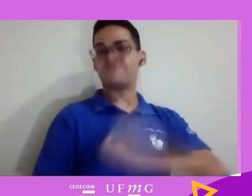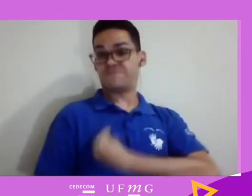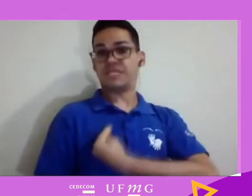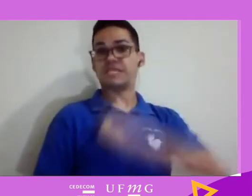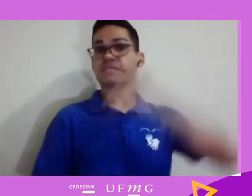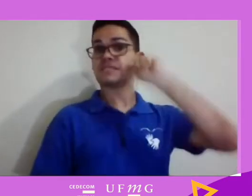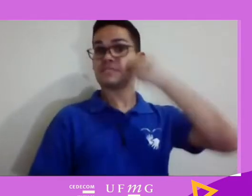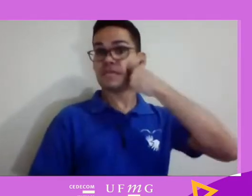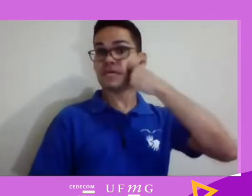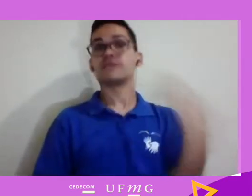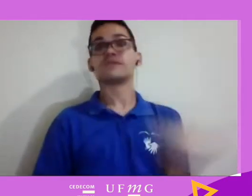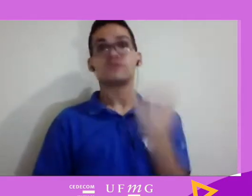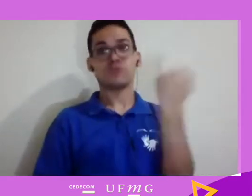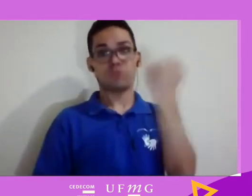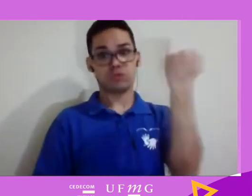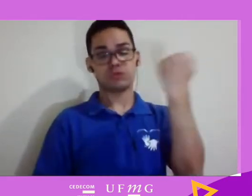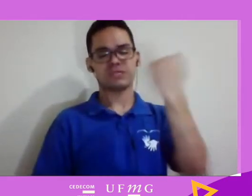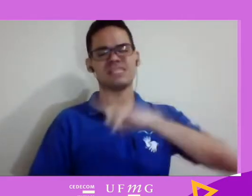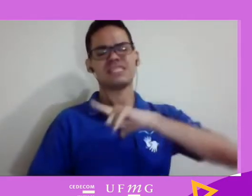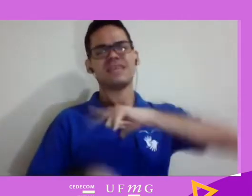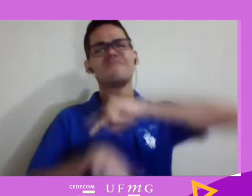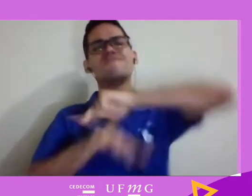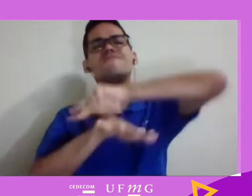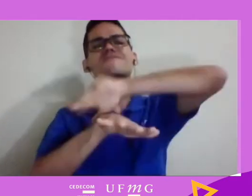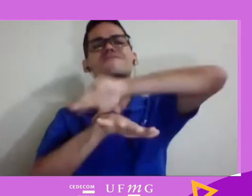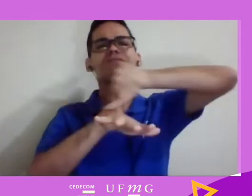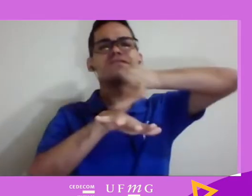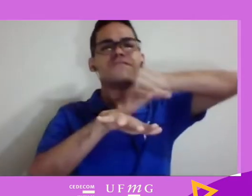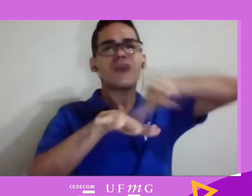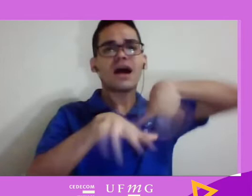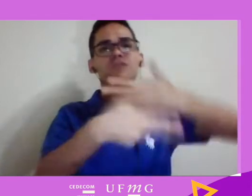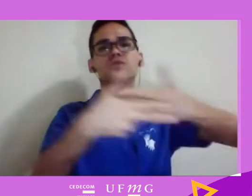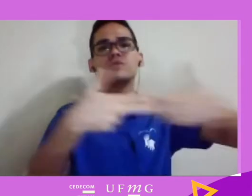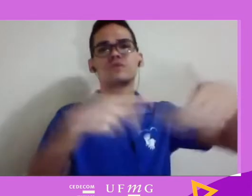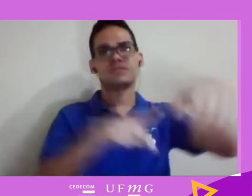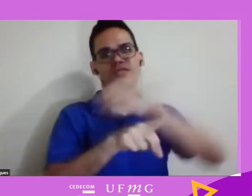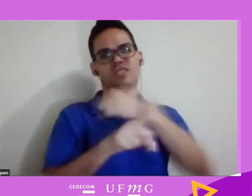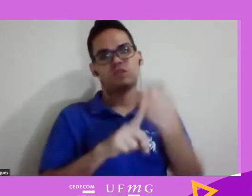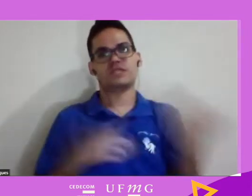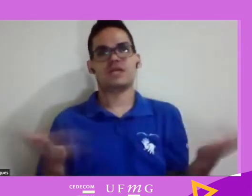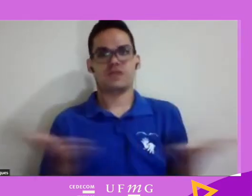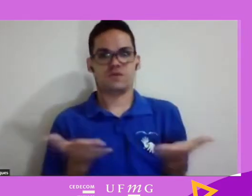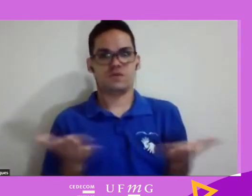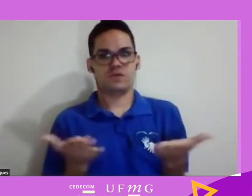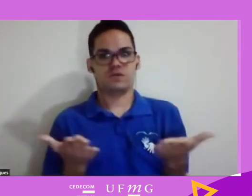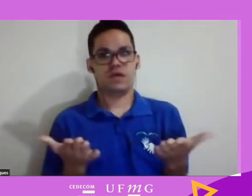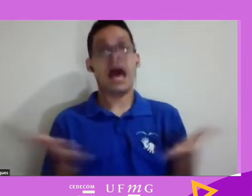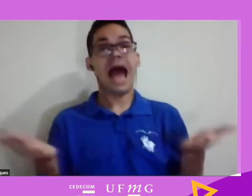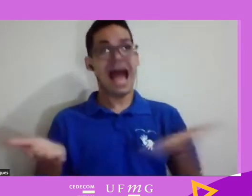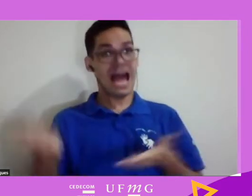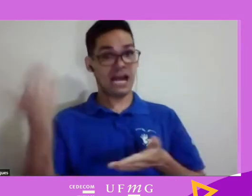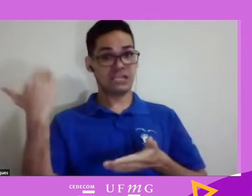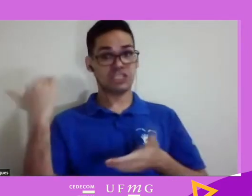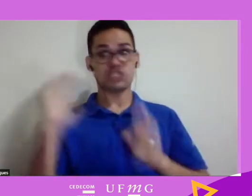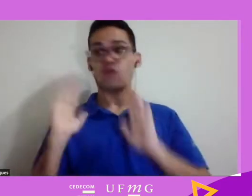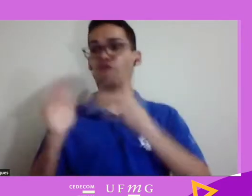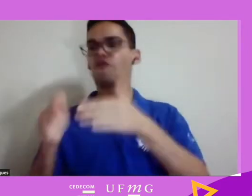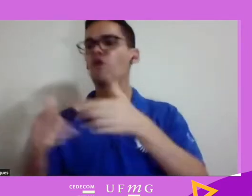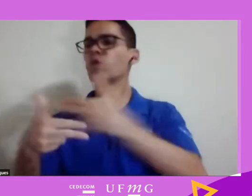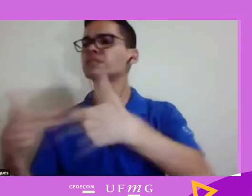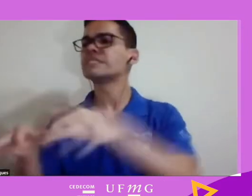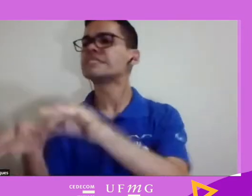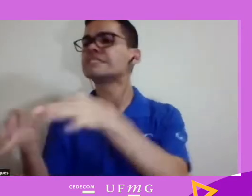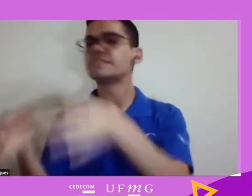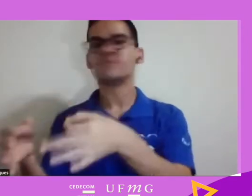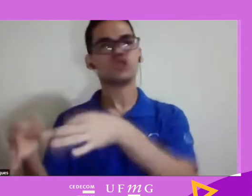facetas da sociedade contemporânea. Então, elas deixam de ser questões localizadas, porque elas vão se somando num esforço coletivo nas